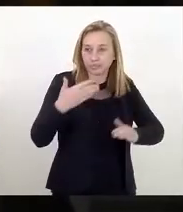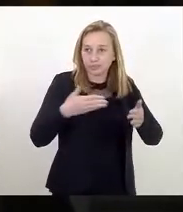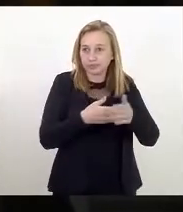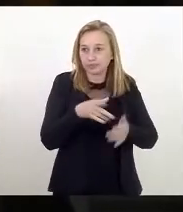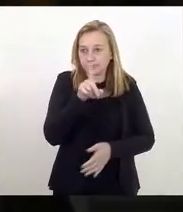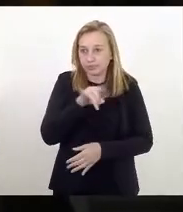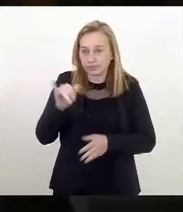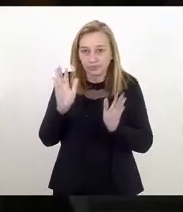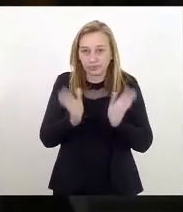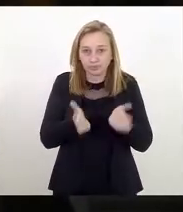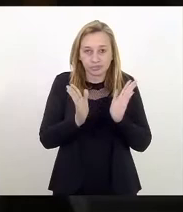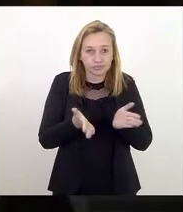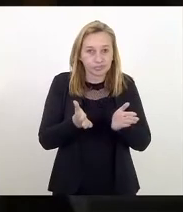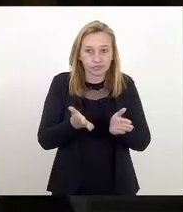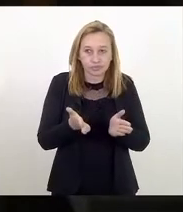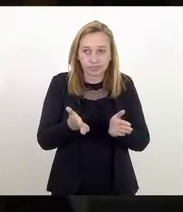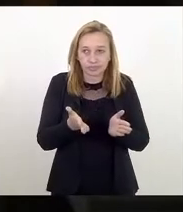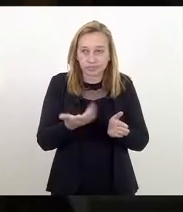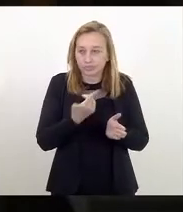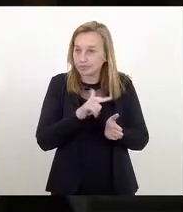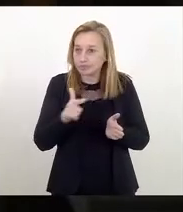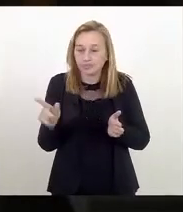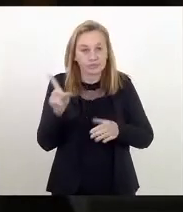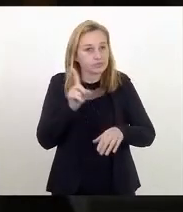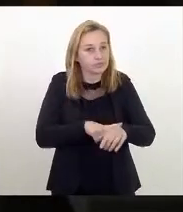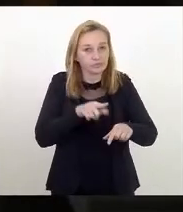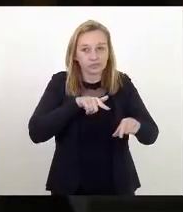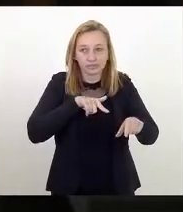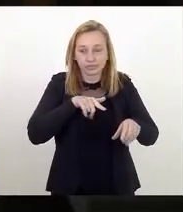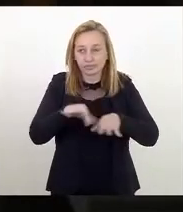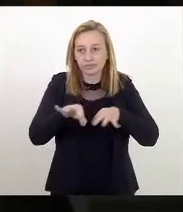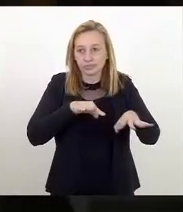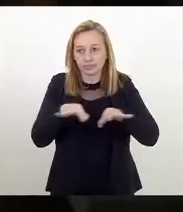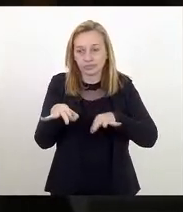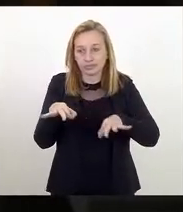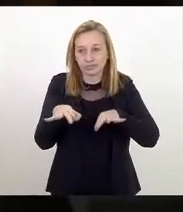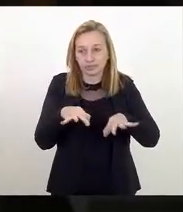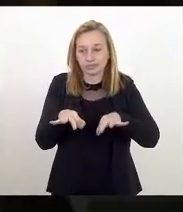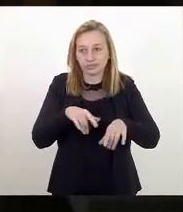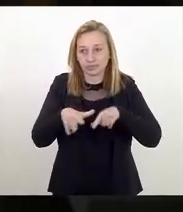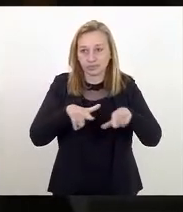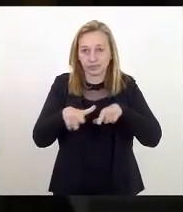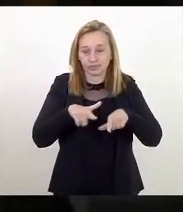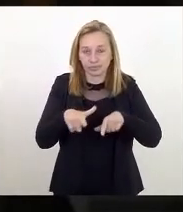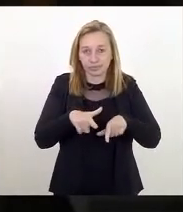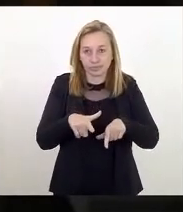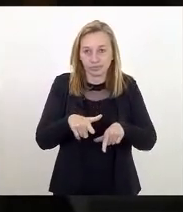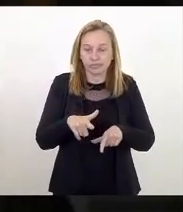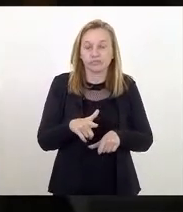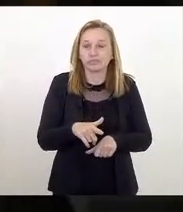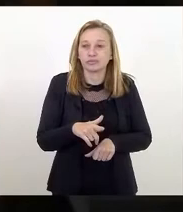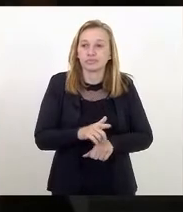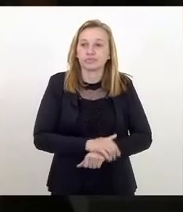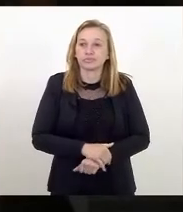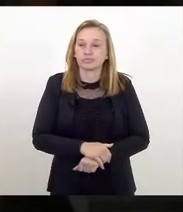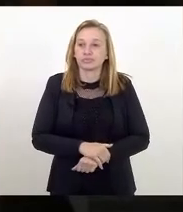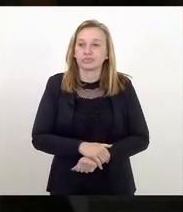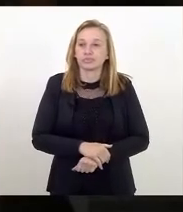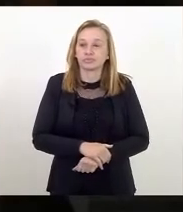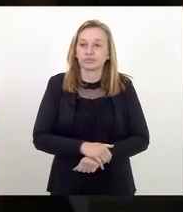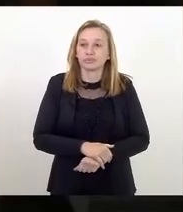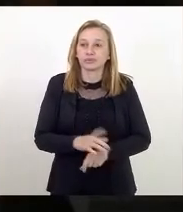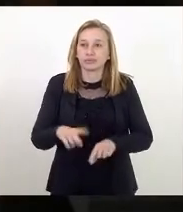não possuem um plano de cargos, carreiras e salários. E uma dessas categorias é a dos